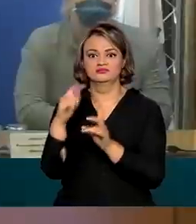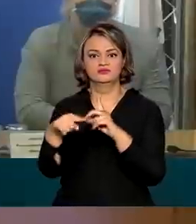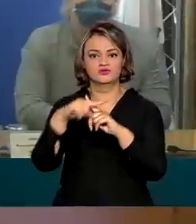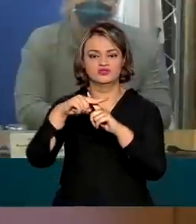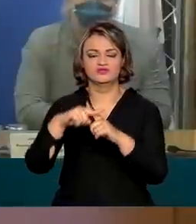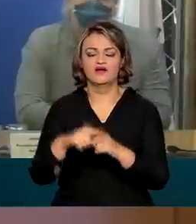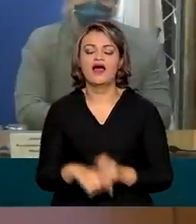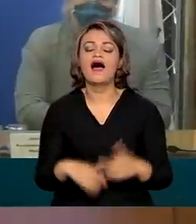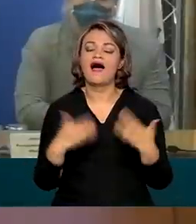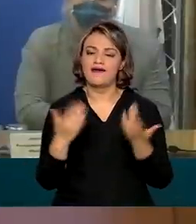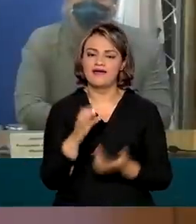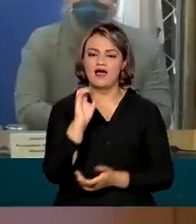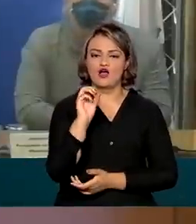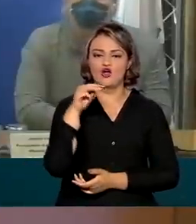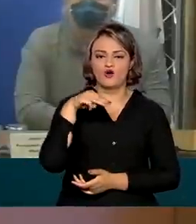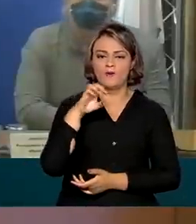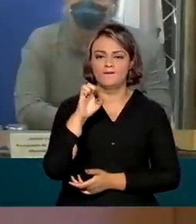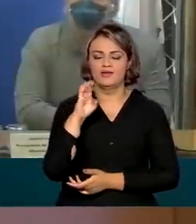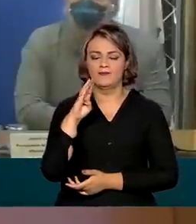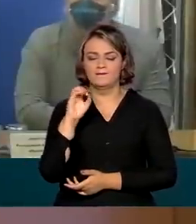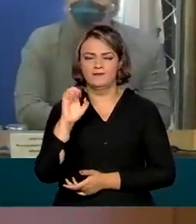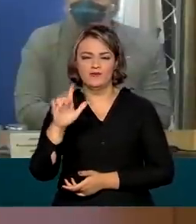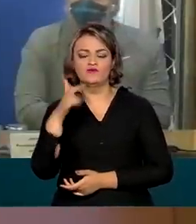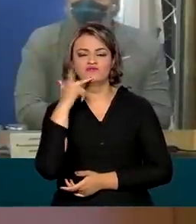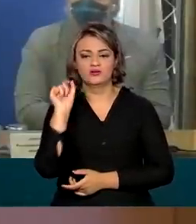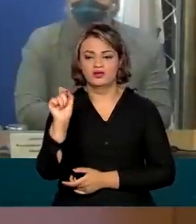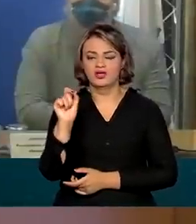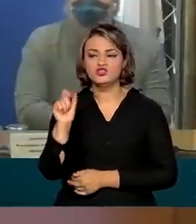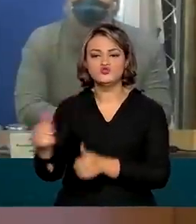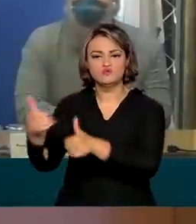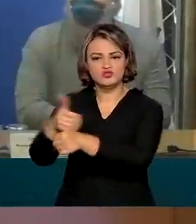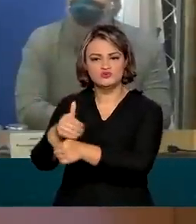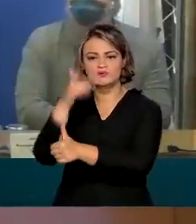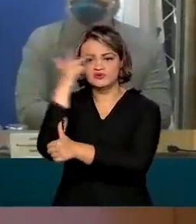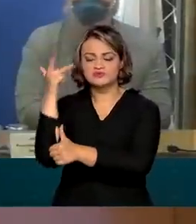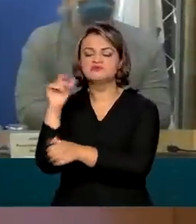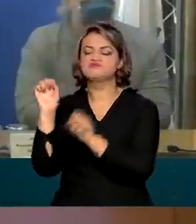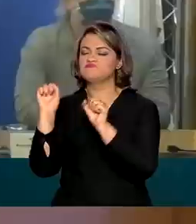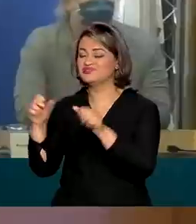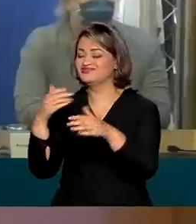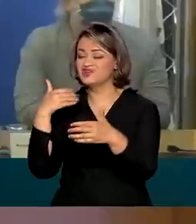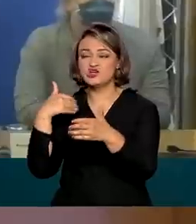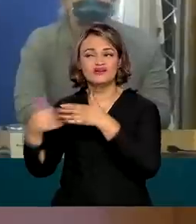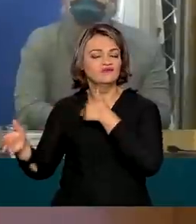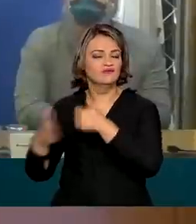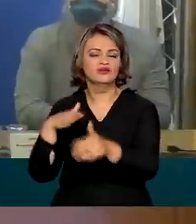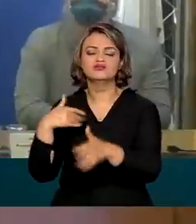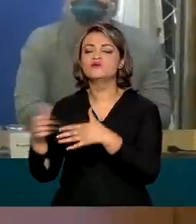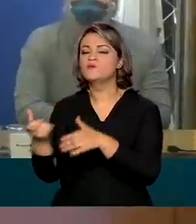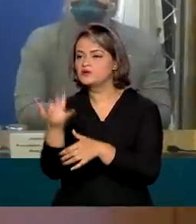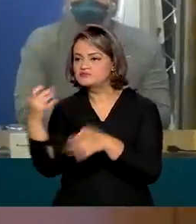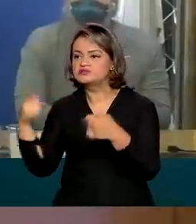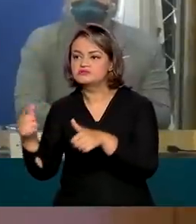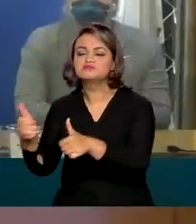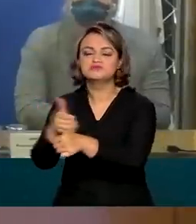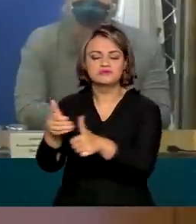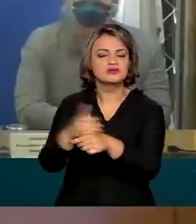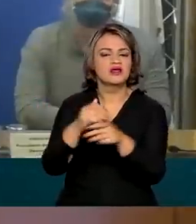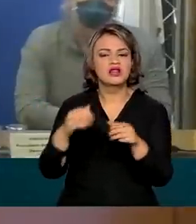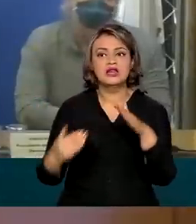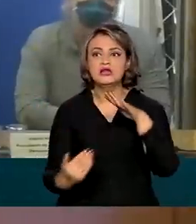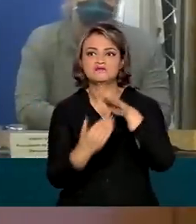a Conmebol muda o regulamento e permite a qualquer tempo que haja a substituição daqueles